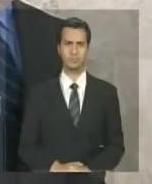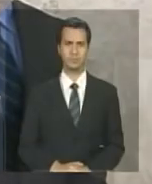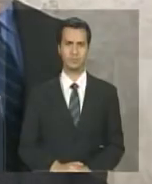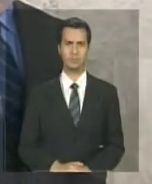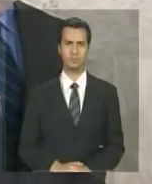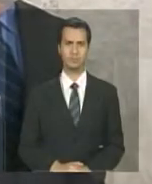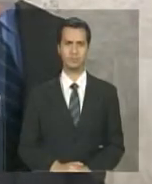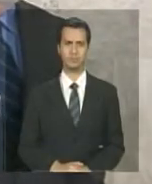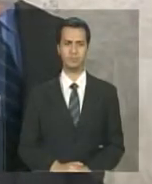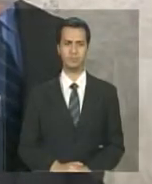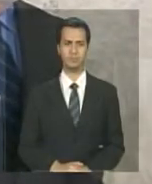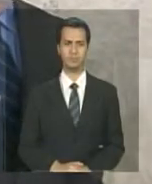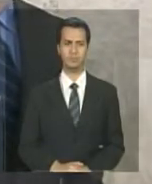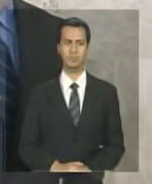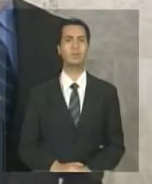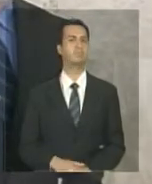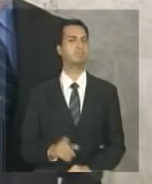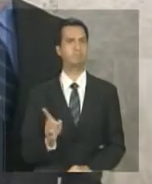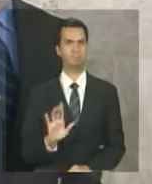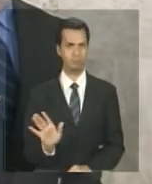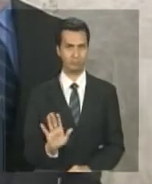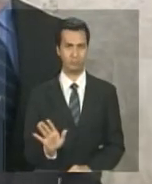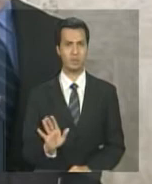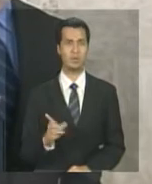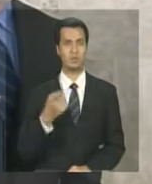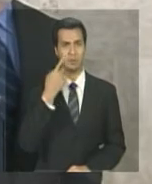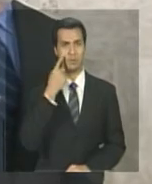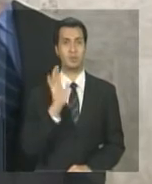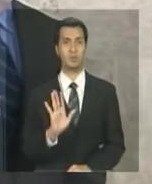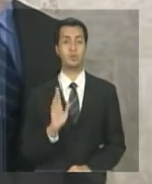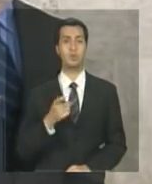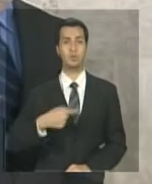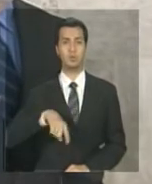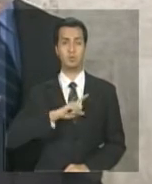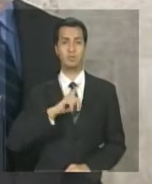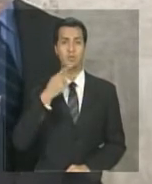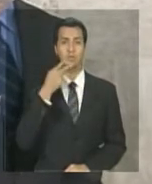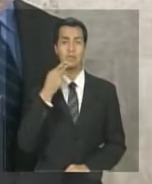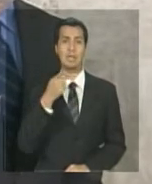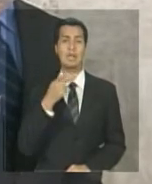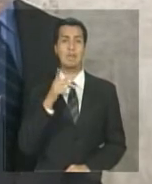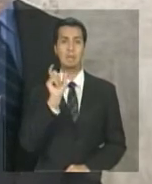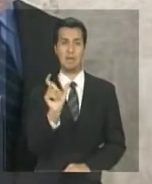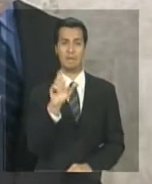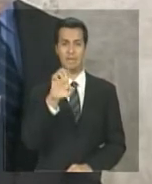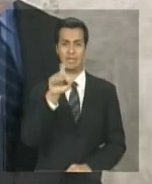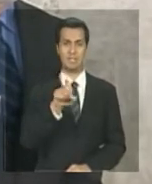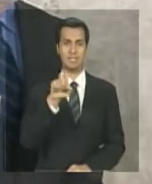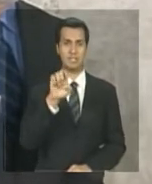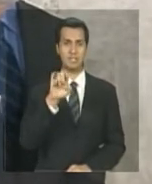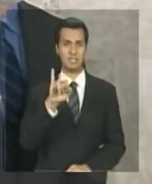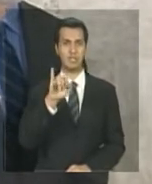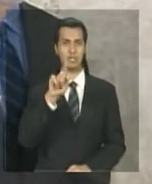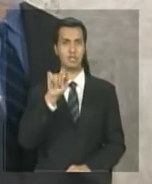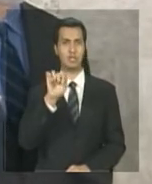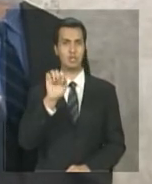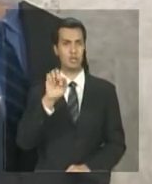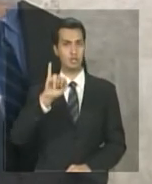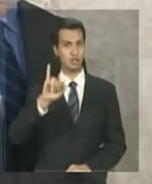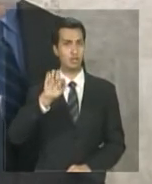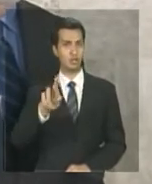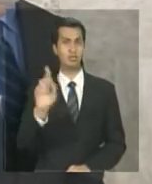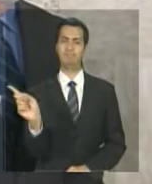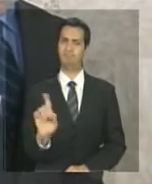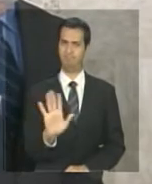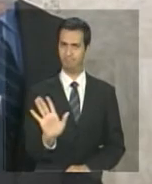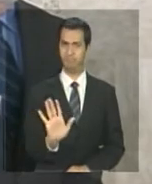primeiro. Não, olha, primeiro não vamos utilizar o termo exigências, porque como é um processo de negociação, você tem